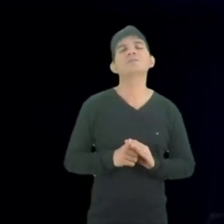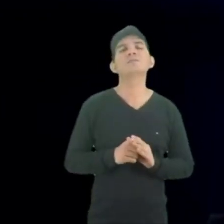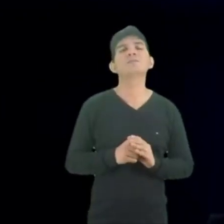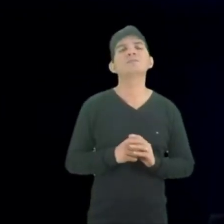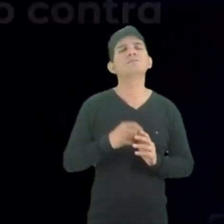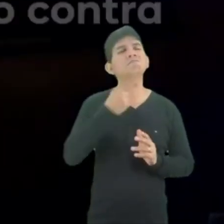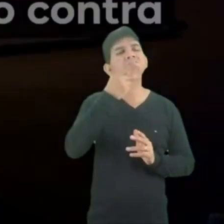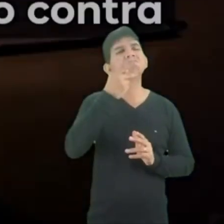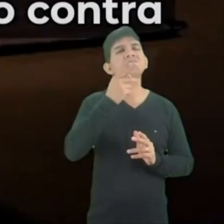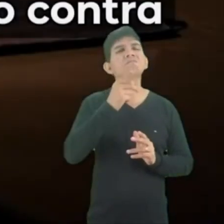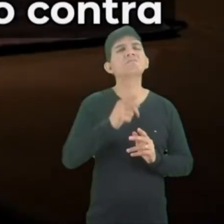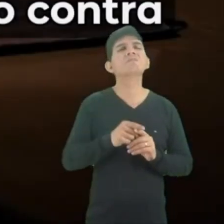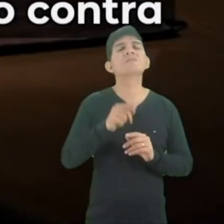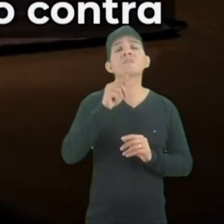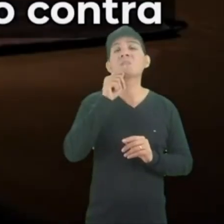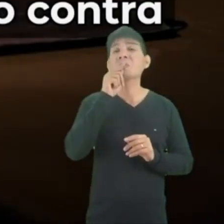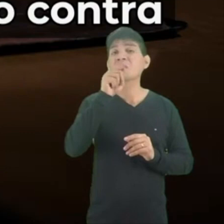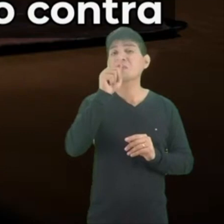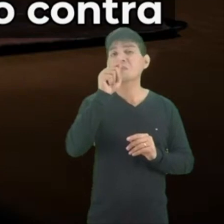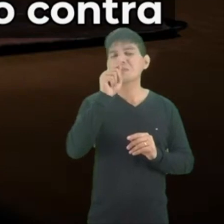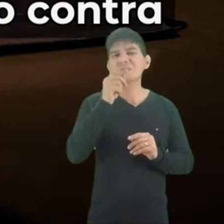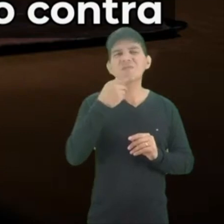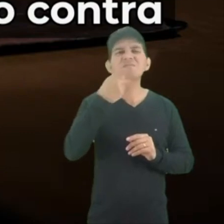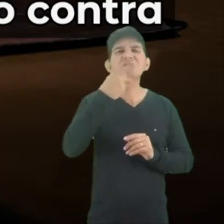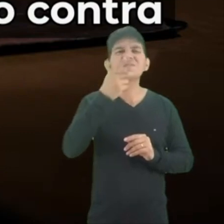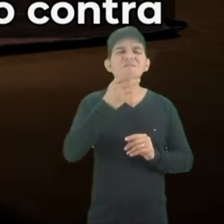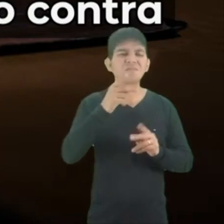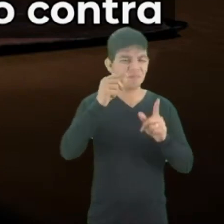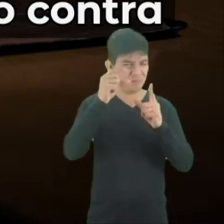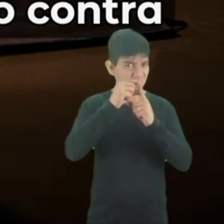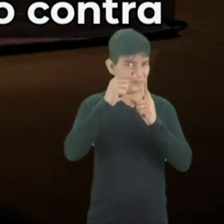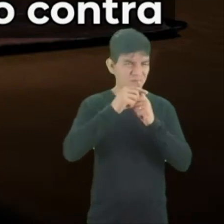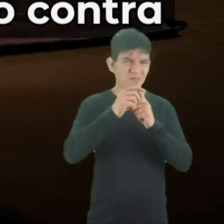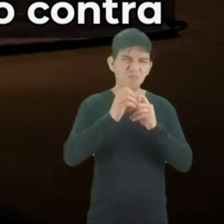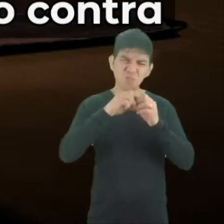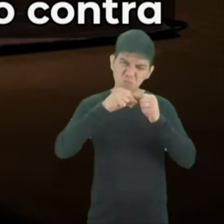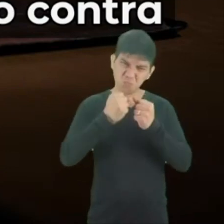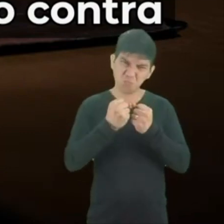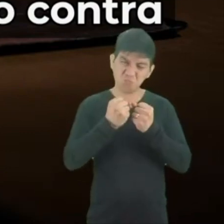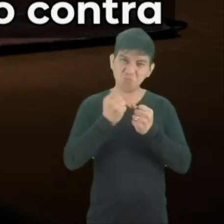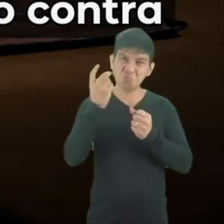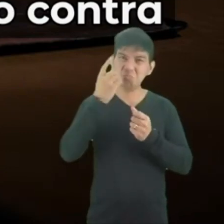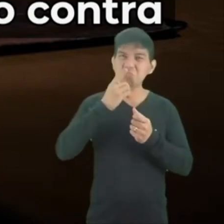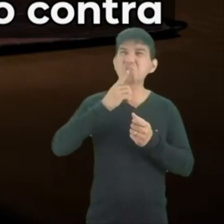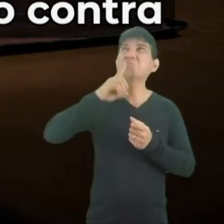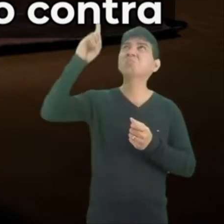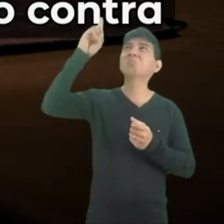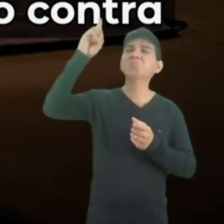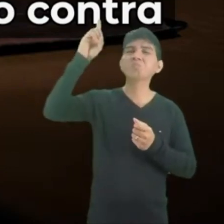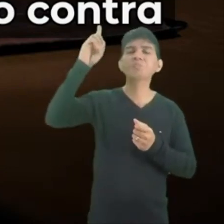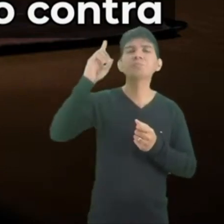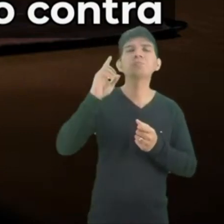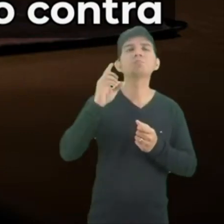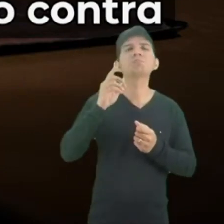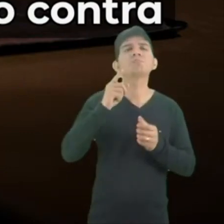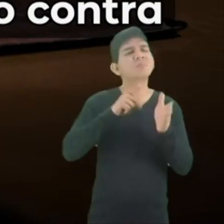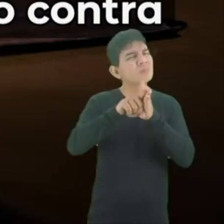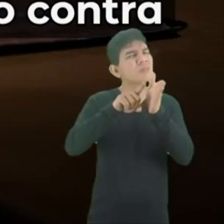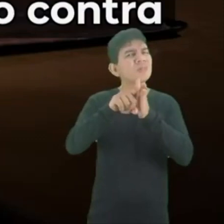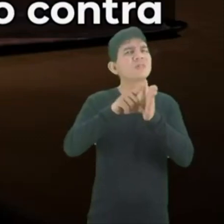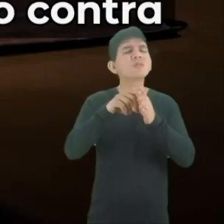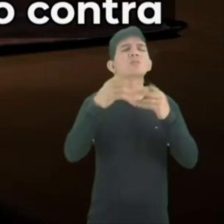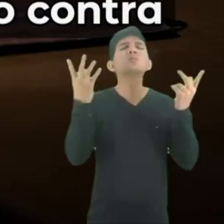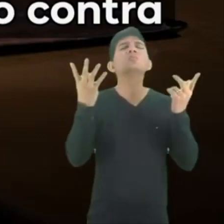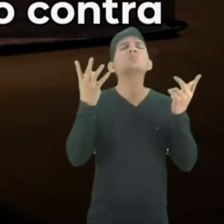Diz assim: vocês têm dito palavras duras contra mim, diz o Senhor. Ainda assim perguntam, o que